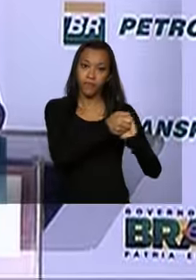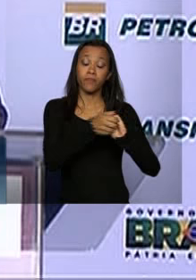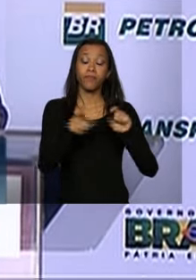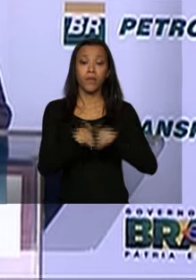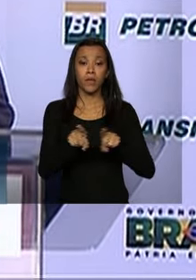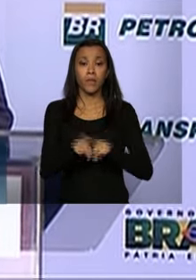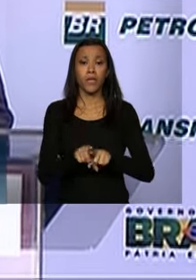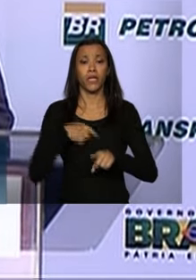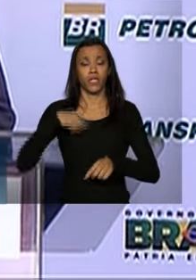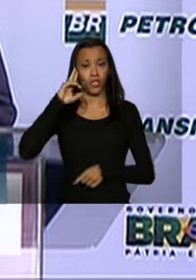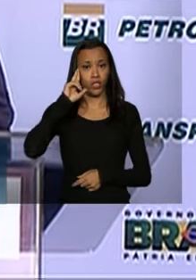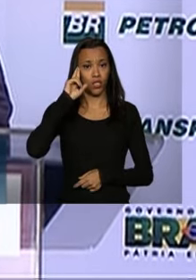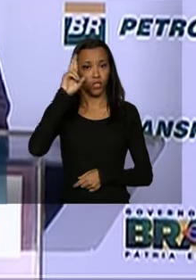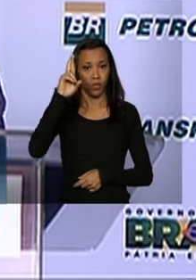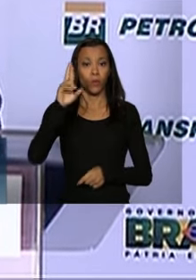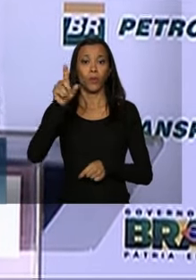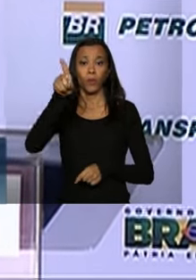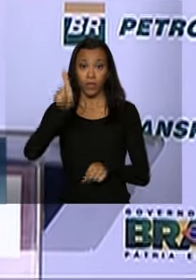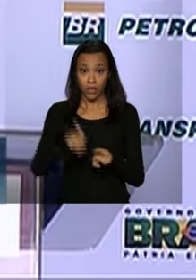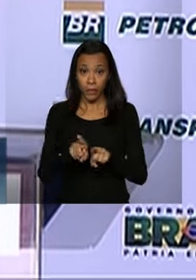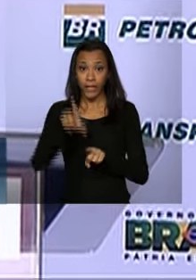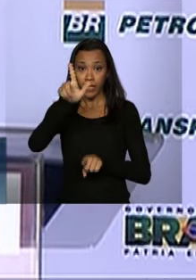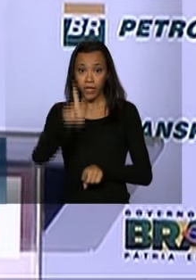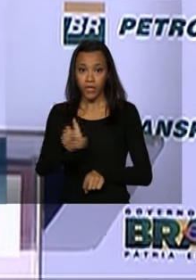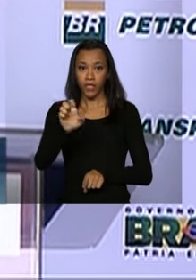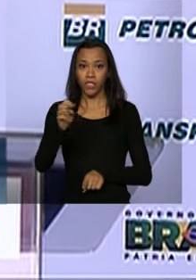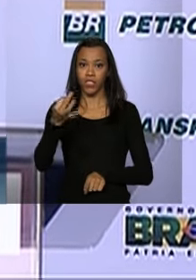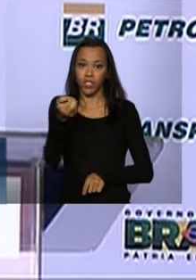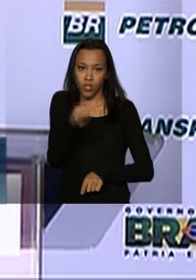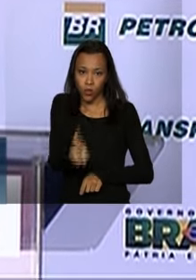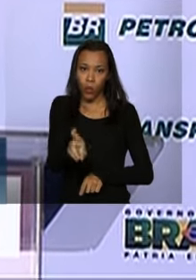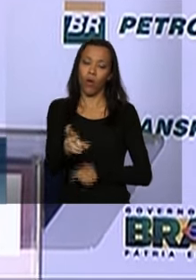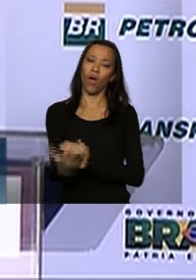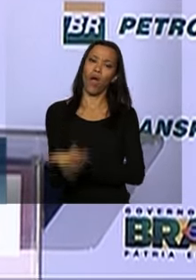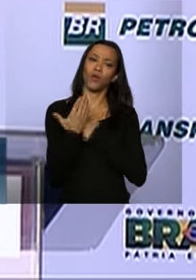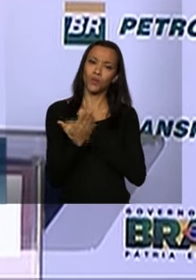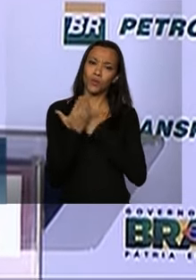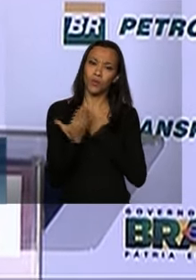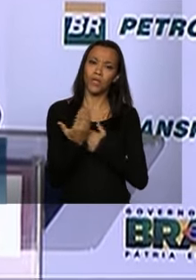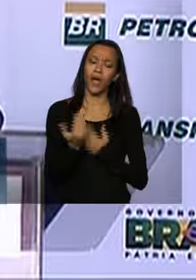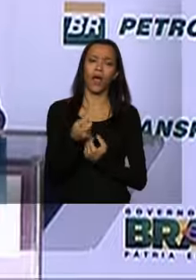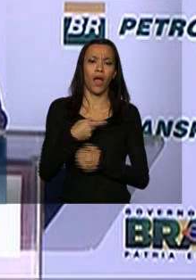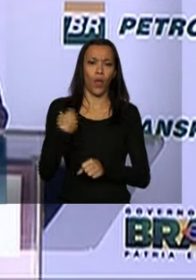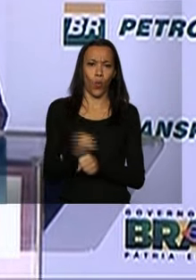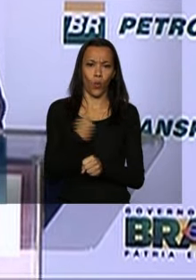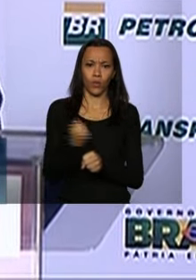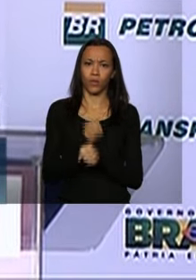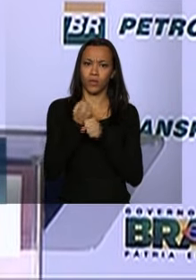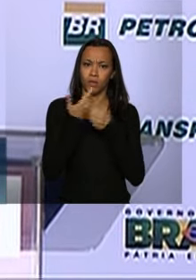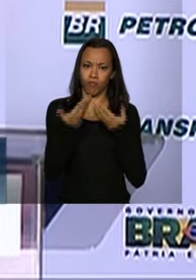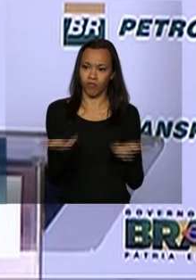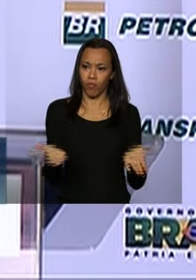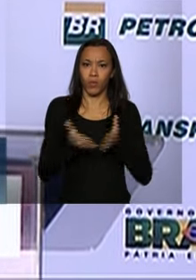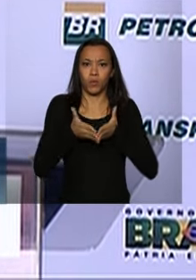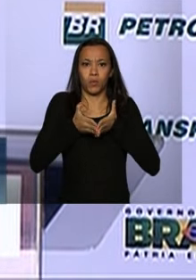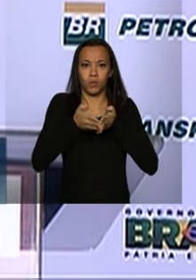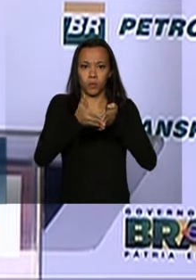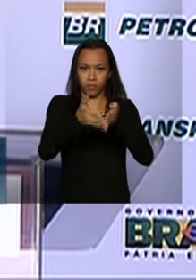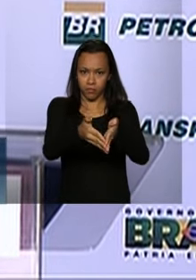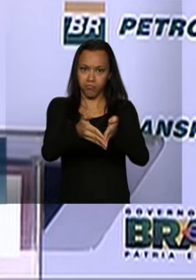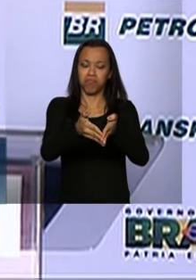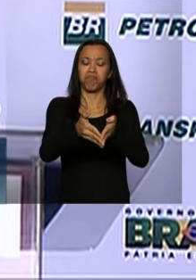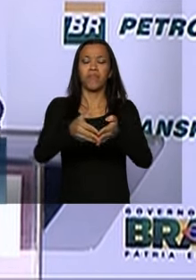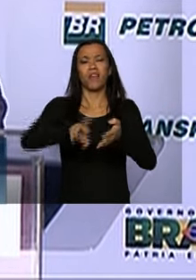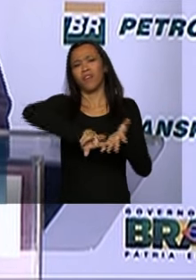Os diretores e gestores do OES, a quem agradeço a dedicação e empenho em ajudar nosso estaleiro a atravessar com bravura esse momento. E aos